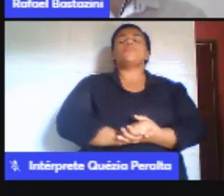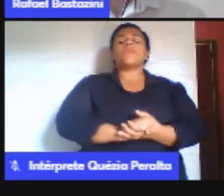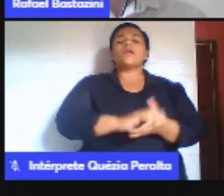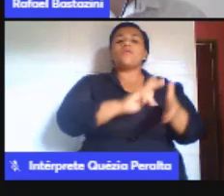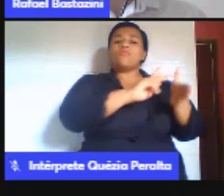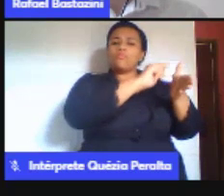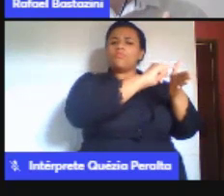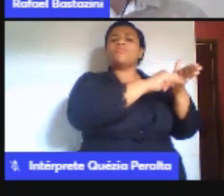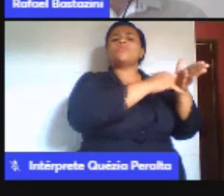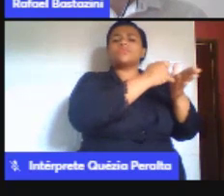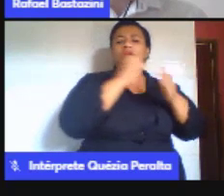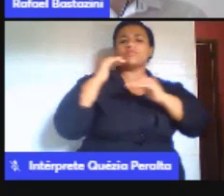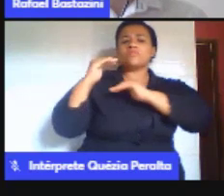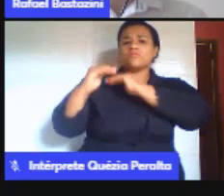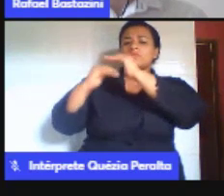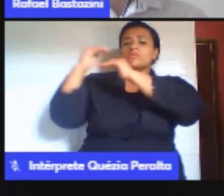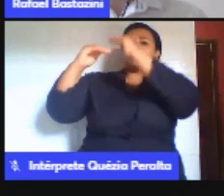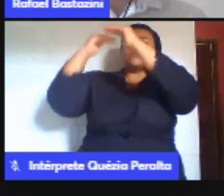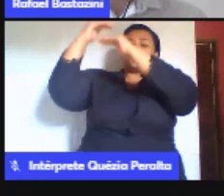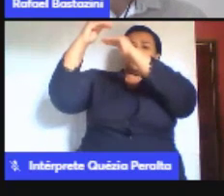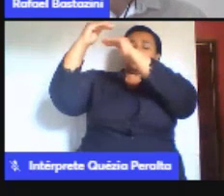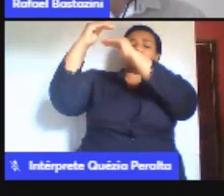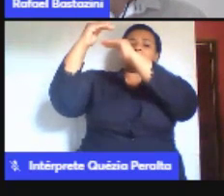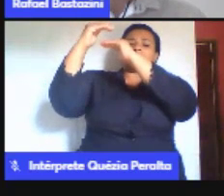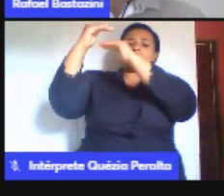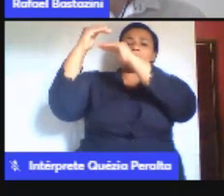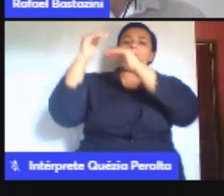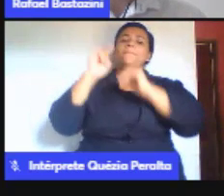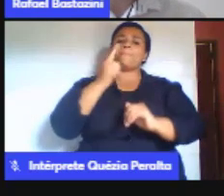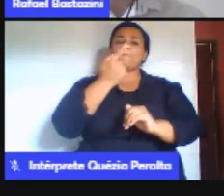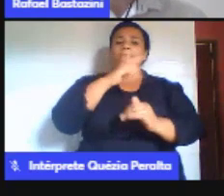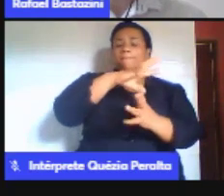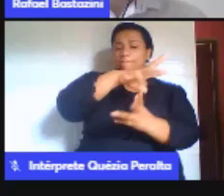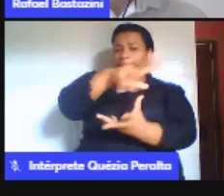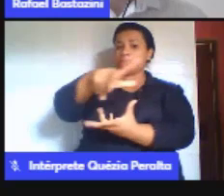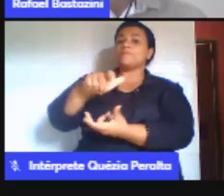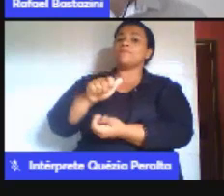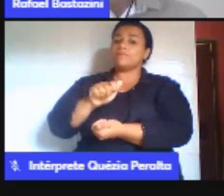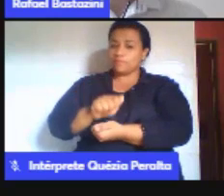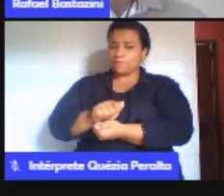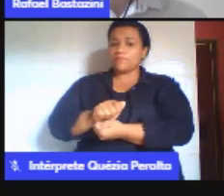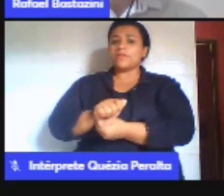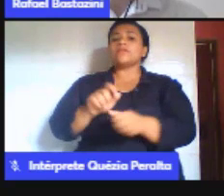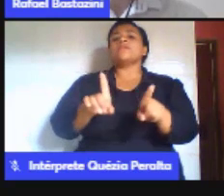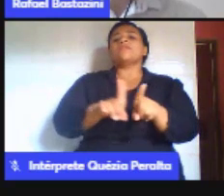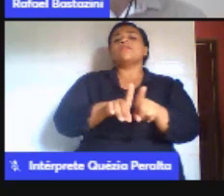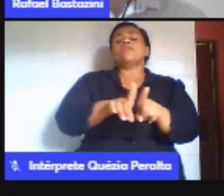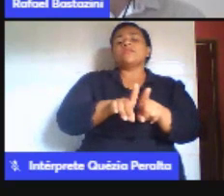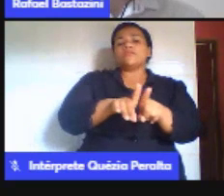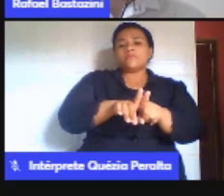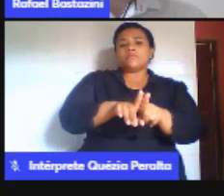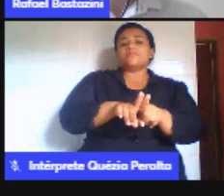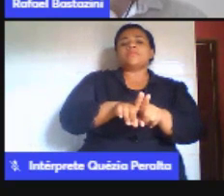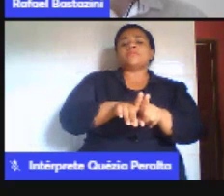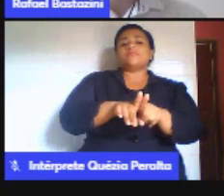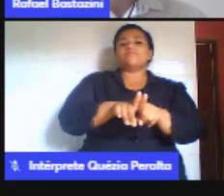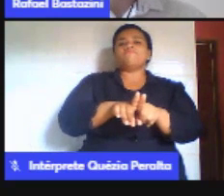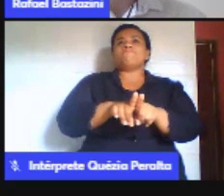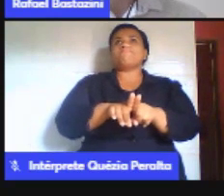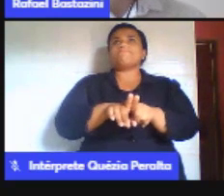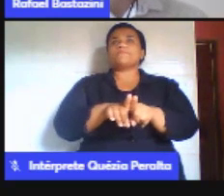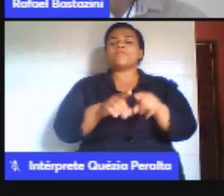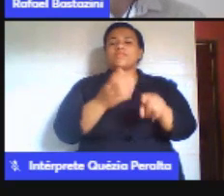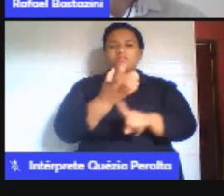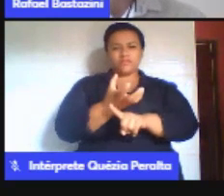foi desenvolvido não somente pela equipe de geografia, da qual eu faço parte, mas também pela equipe de história. Então fizemos